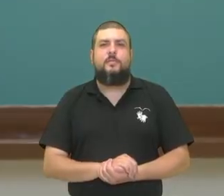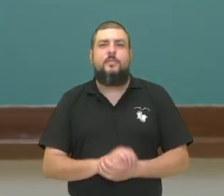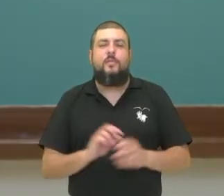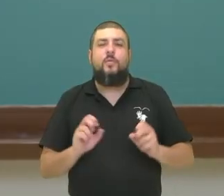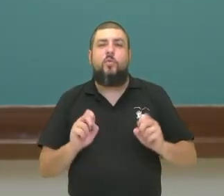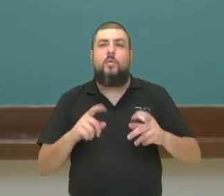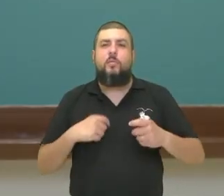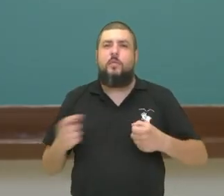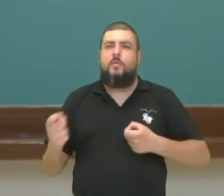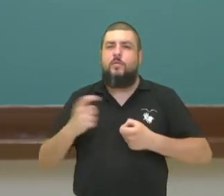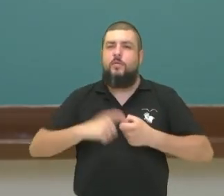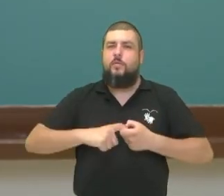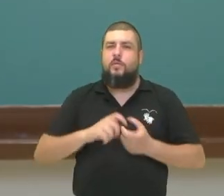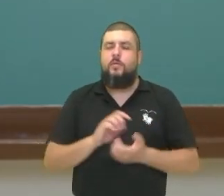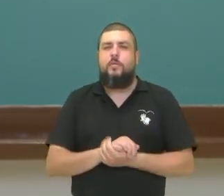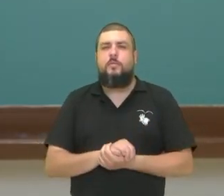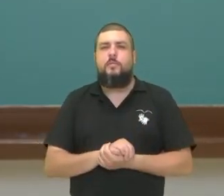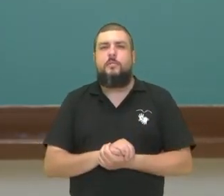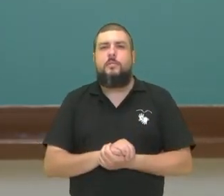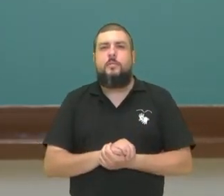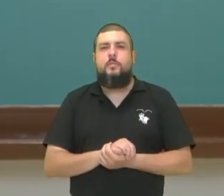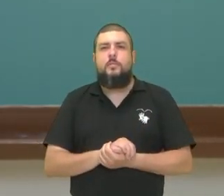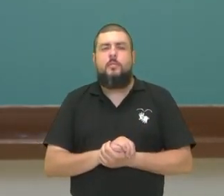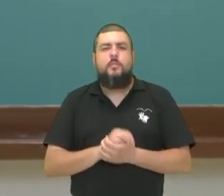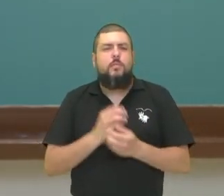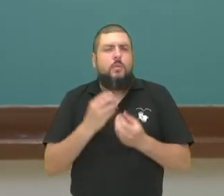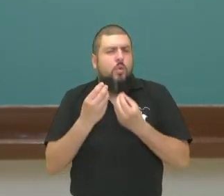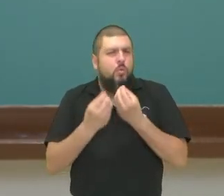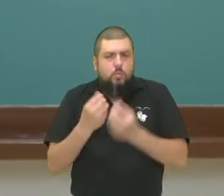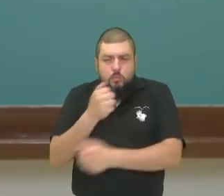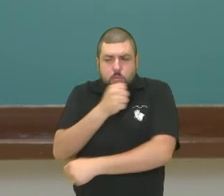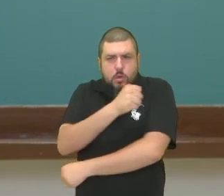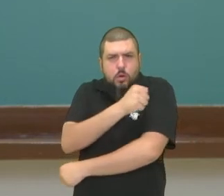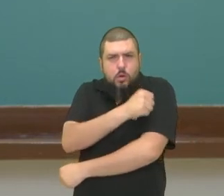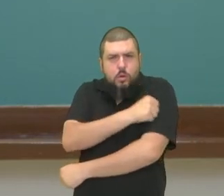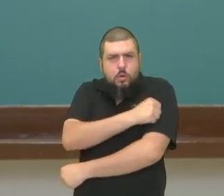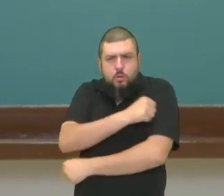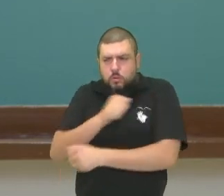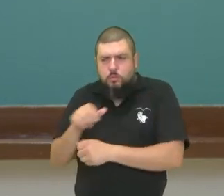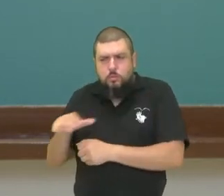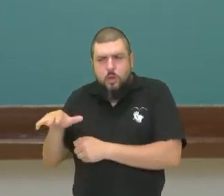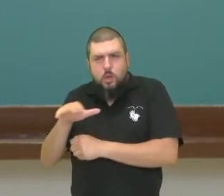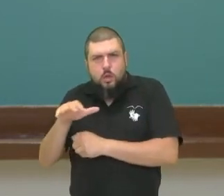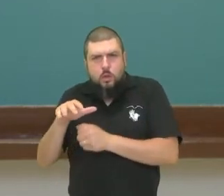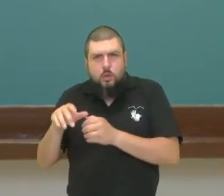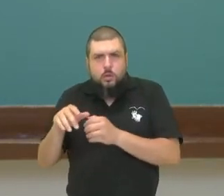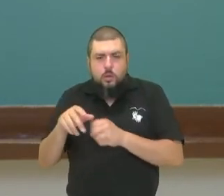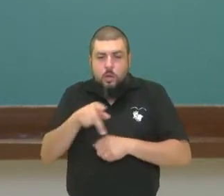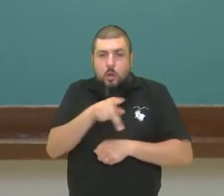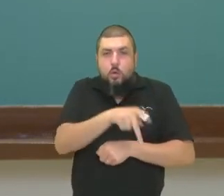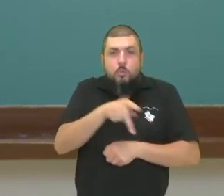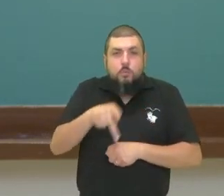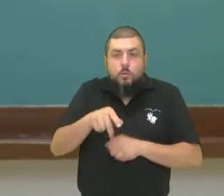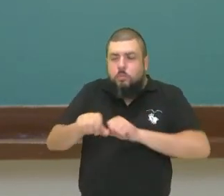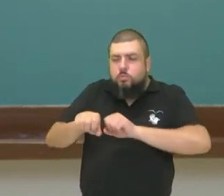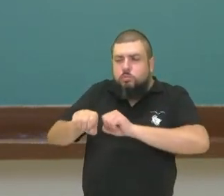Voltamos. E aí, qual que é o método de checagem realizado pelo professor,